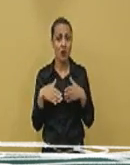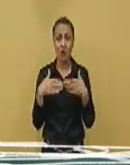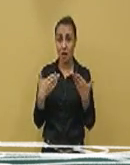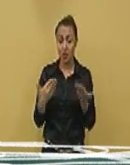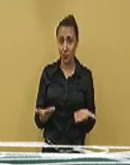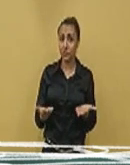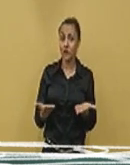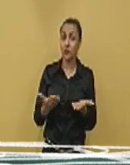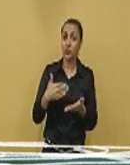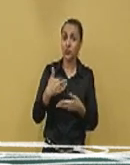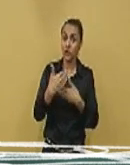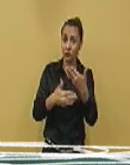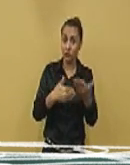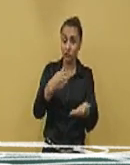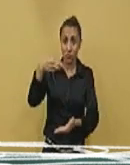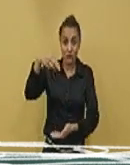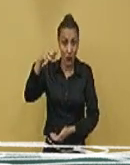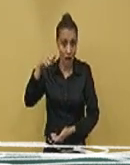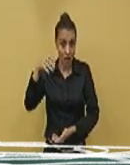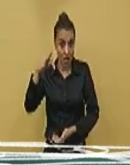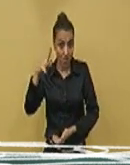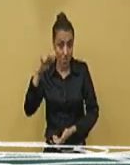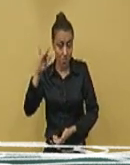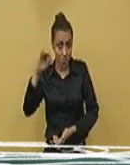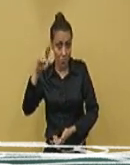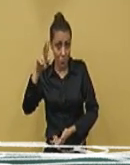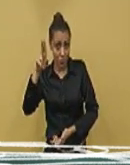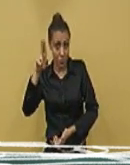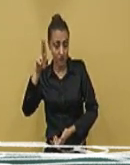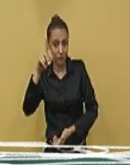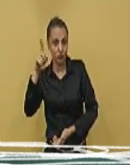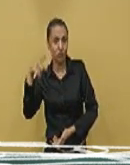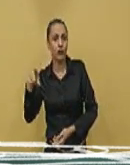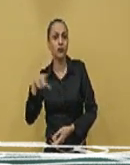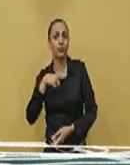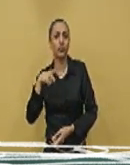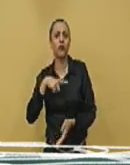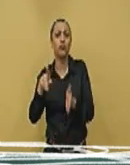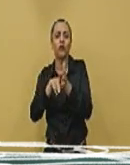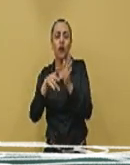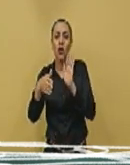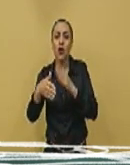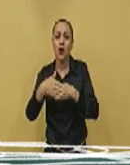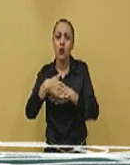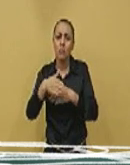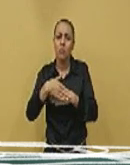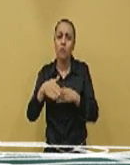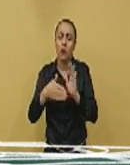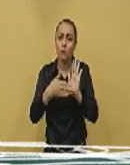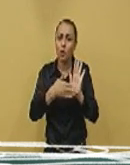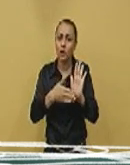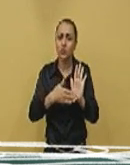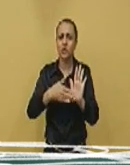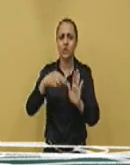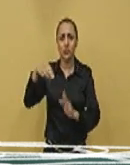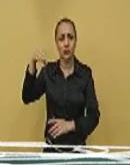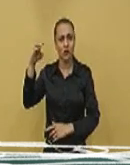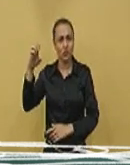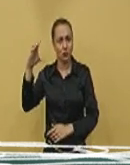momento que a matriz da Andifes OCC para a EAD for proposta para o MEC, talvez a UAB realmente acabe. Só